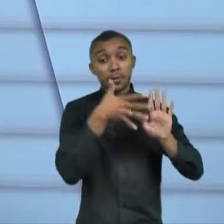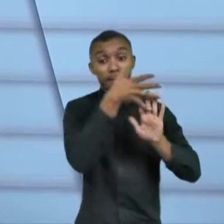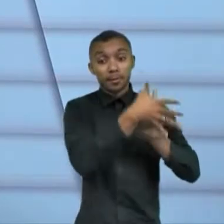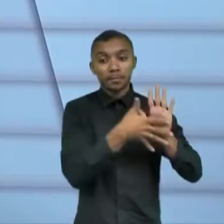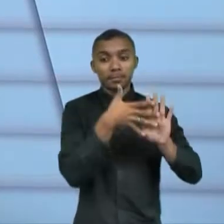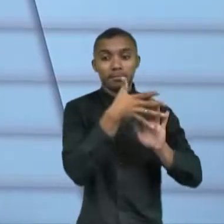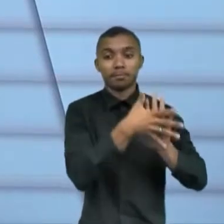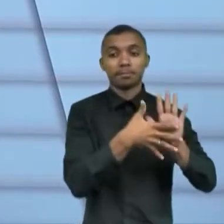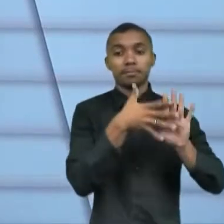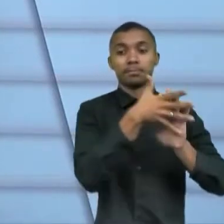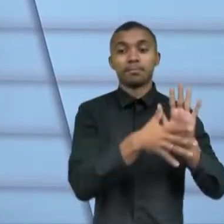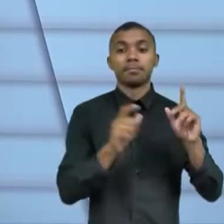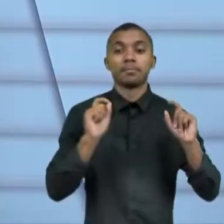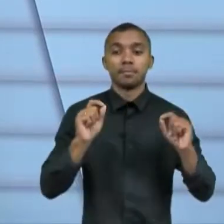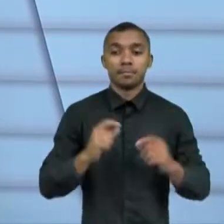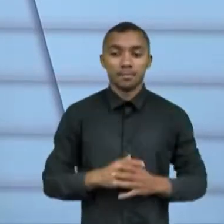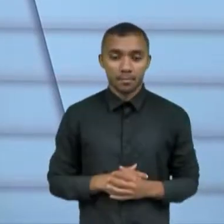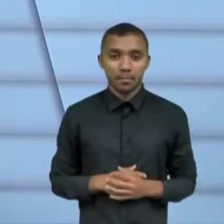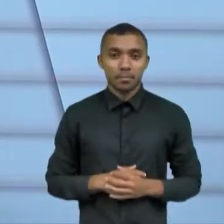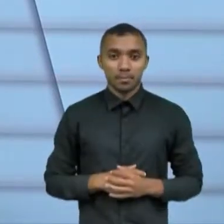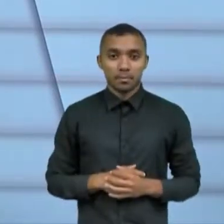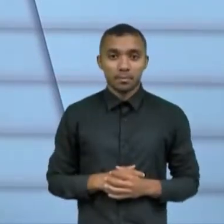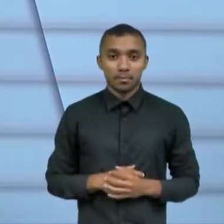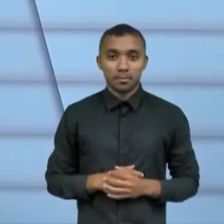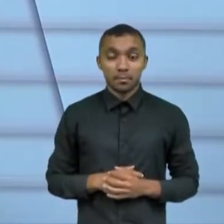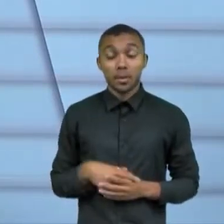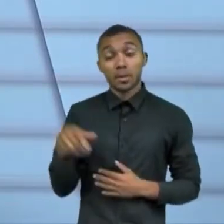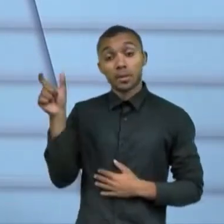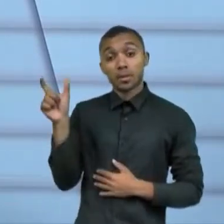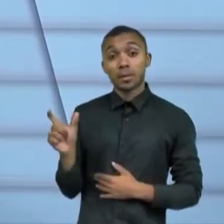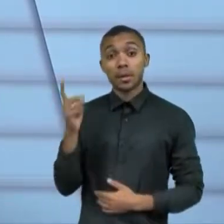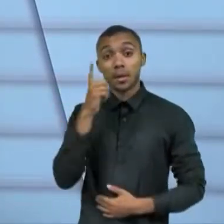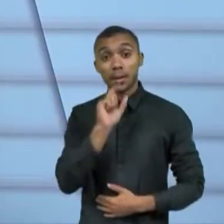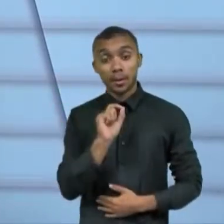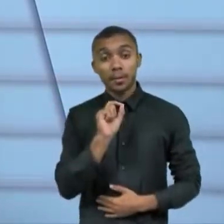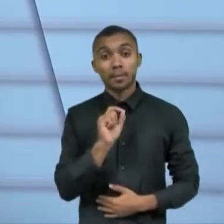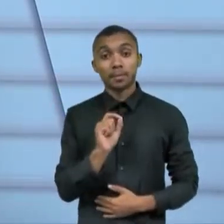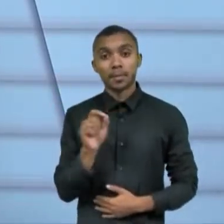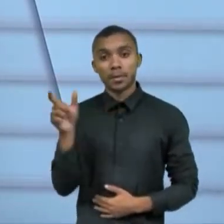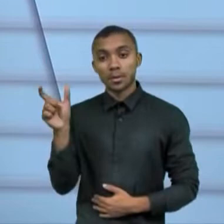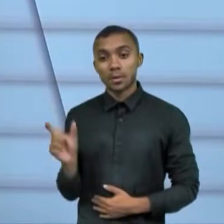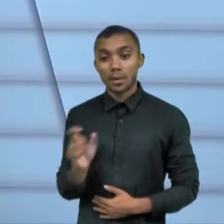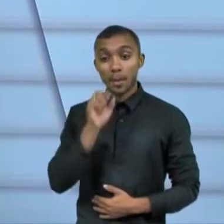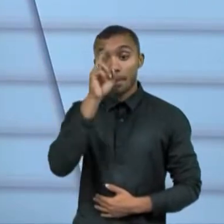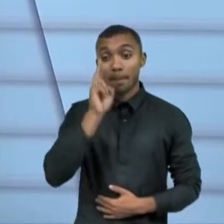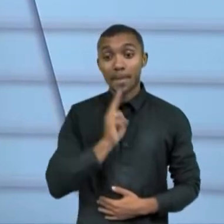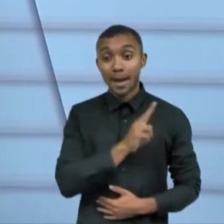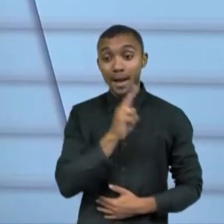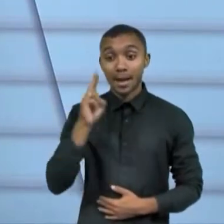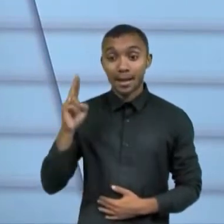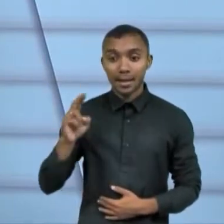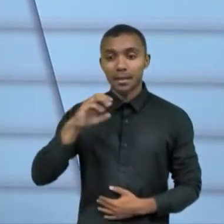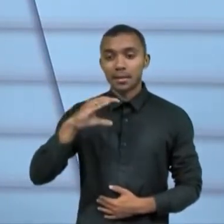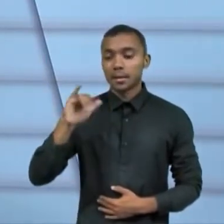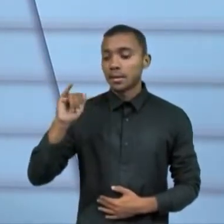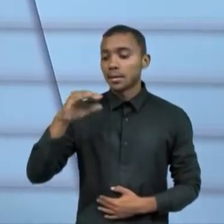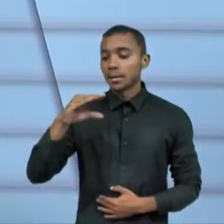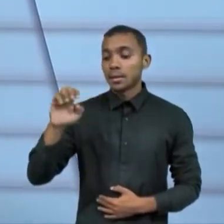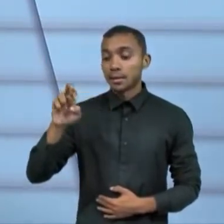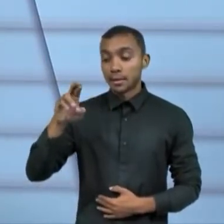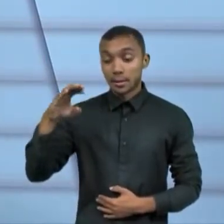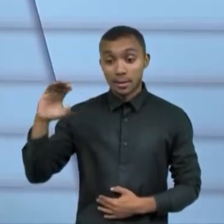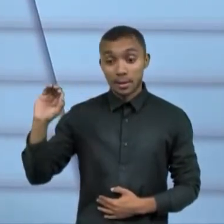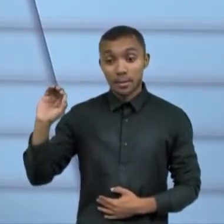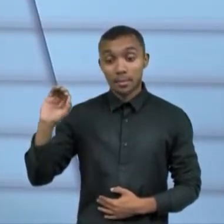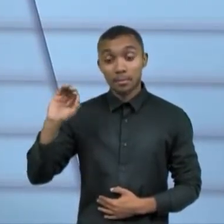tentou entender a controvertida figura do padre Cícero Romão Batista, para muitos